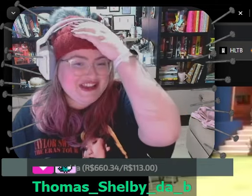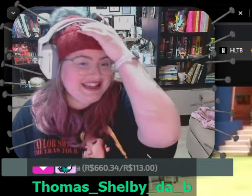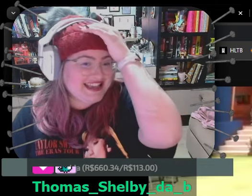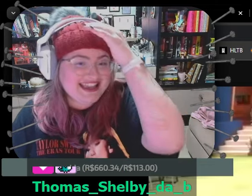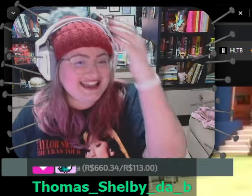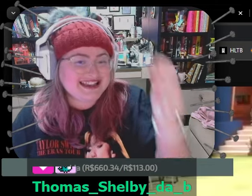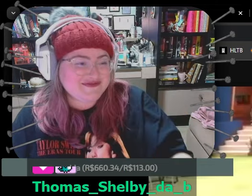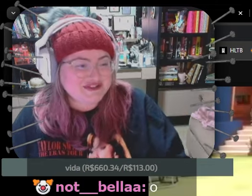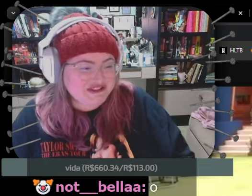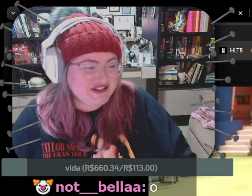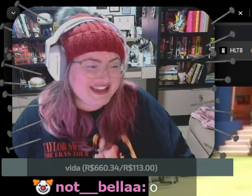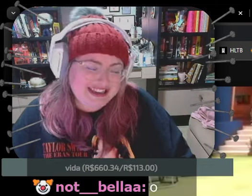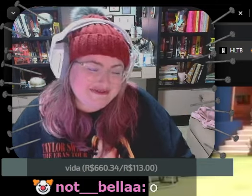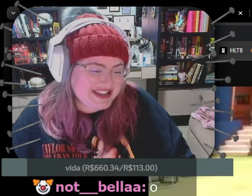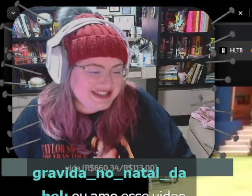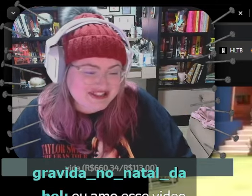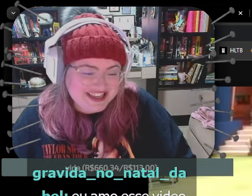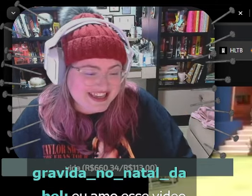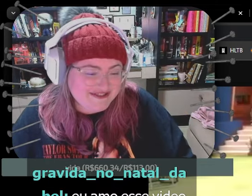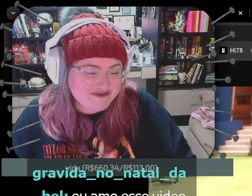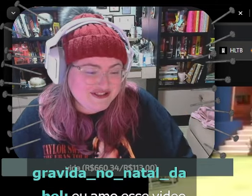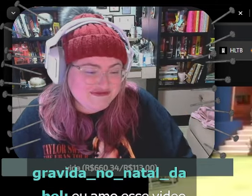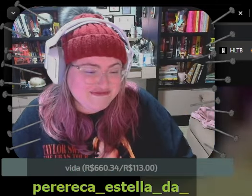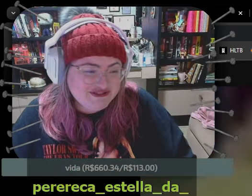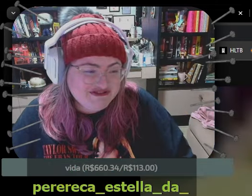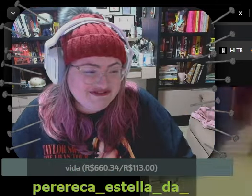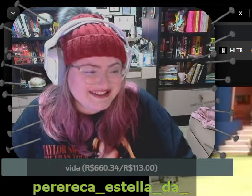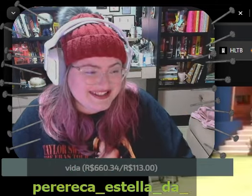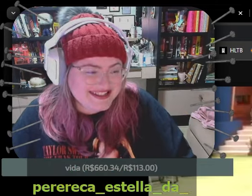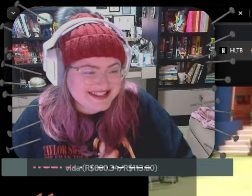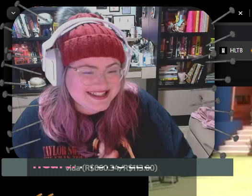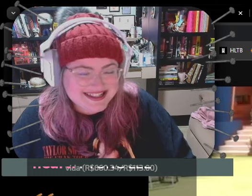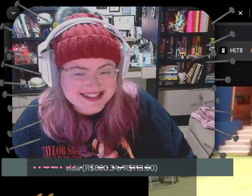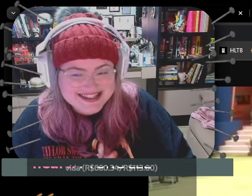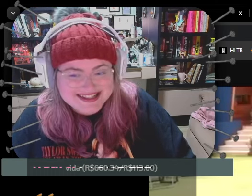Eu nem sei quem é essa pessoa aqui, mas isso aqui é muito.